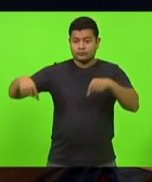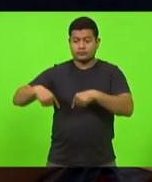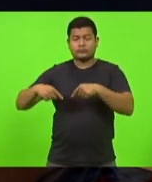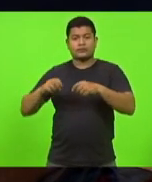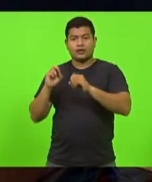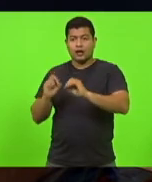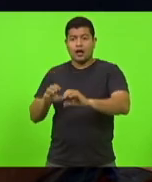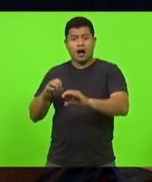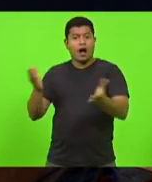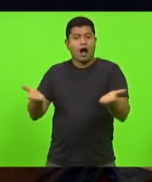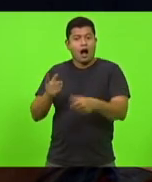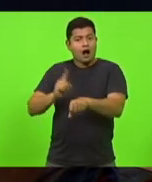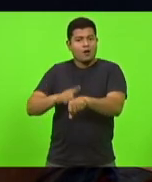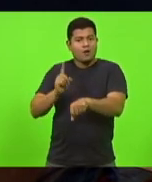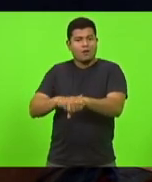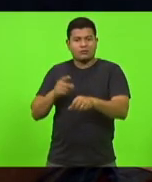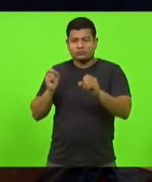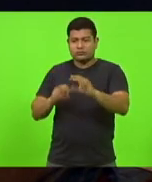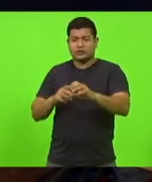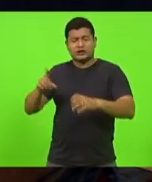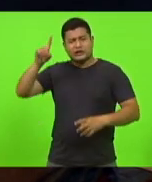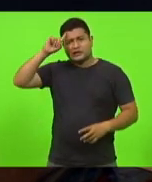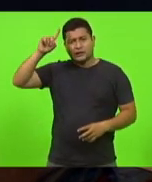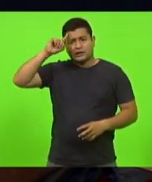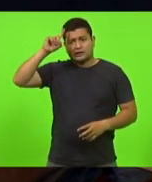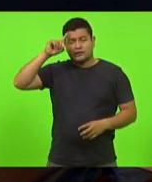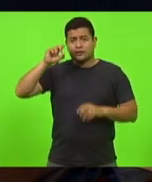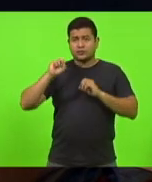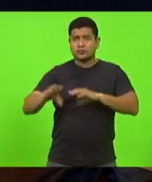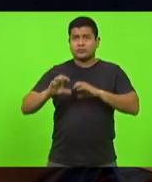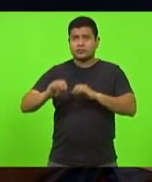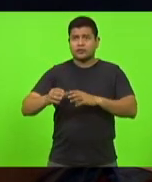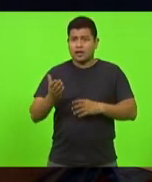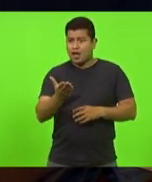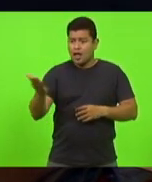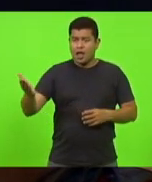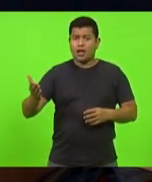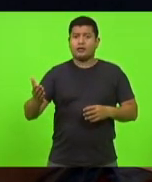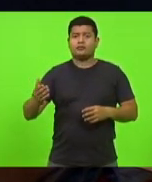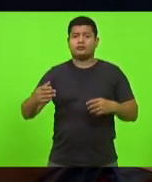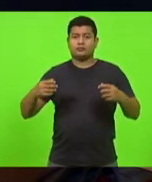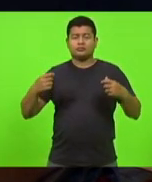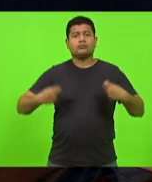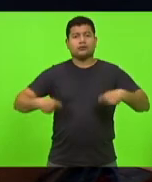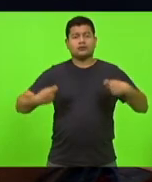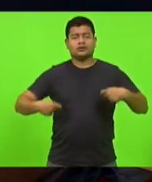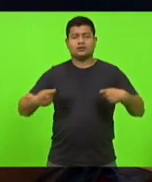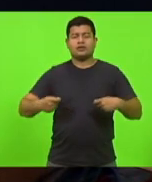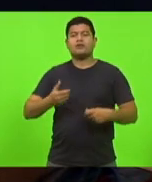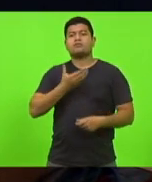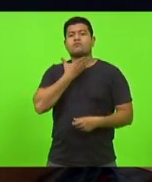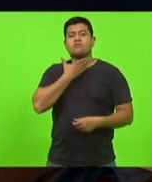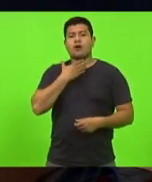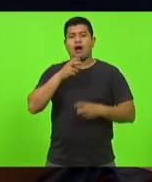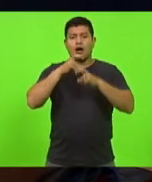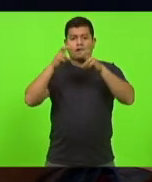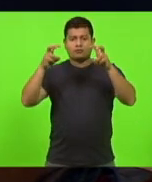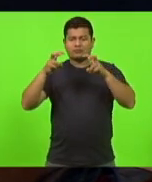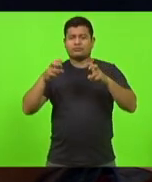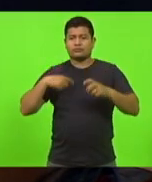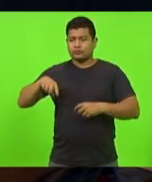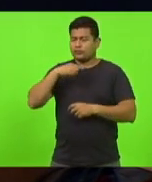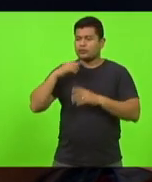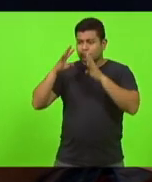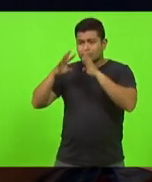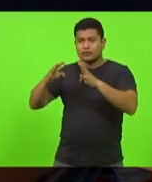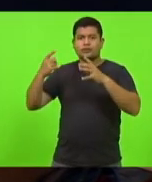dando aula, que estão no dia a dia na sala de aula. Aqueles é que têm que ser voz, aqueles é que têm que ser ouvido, e são